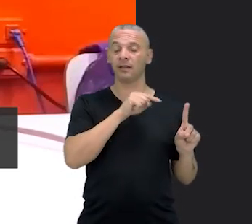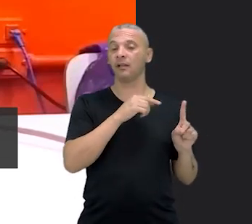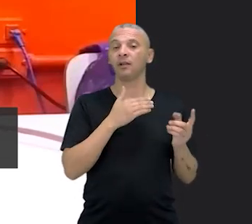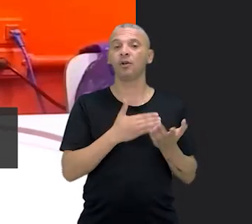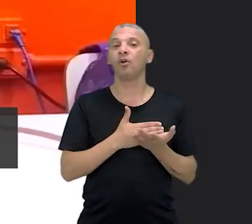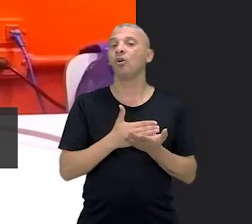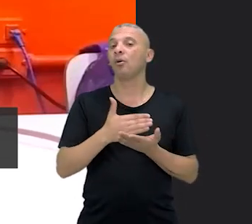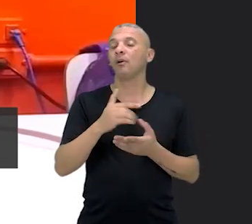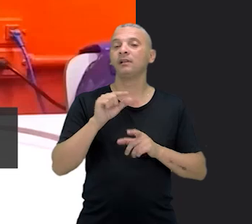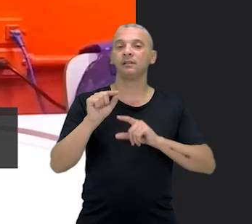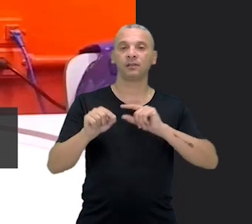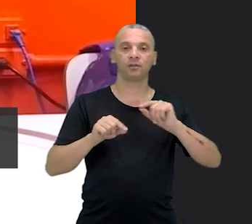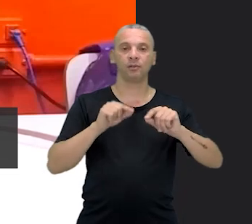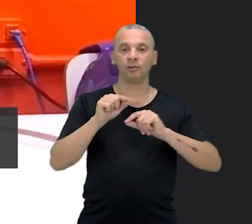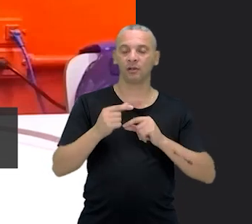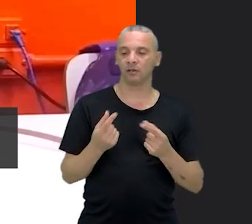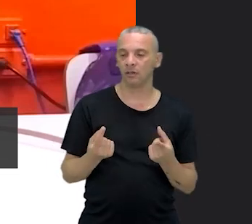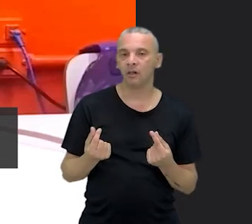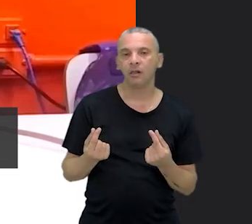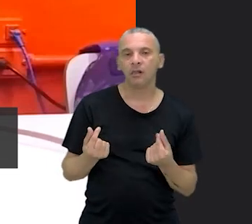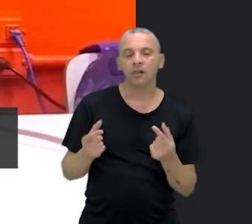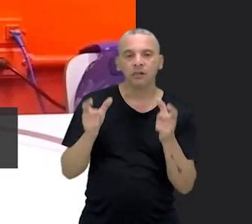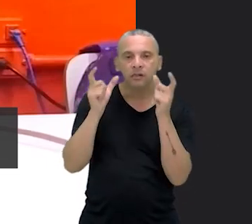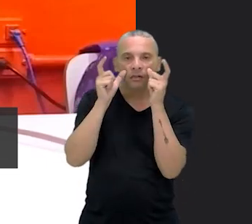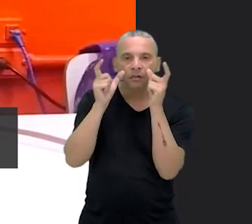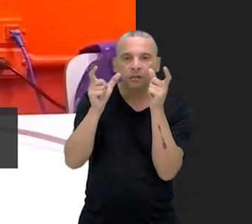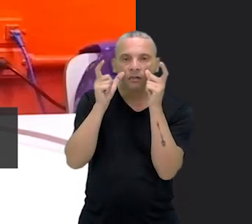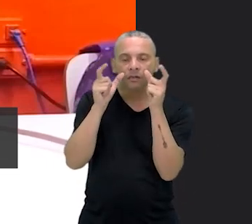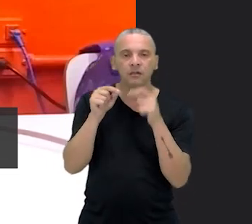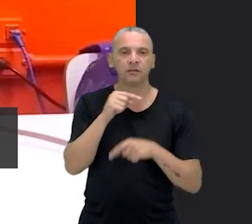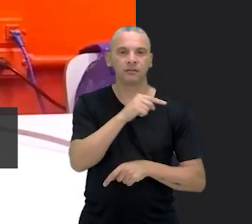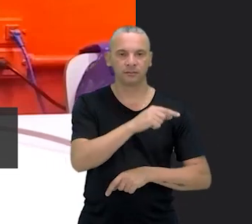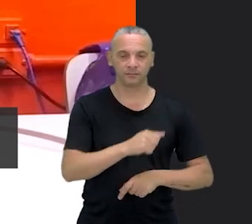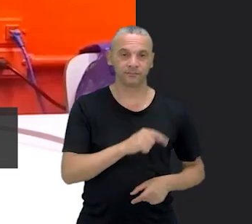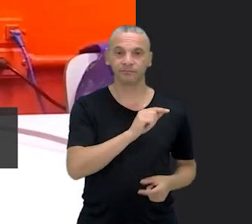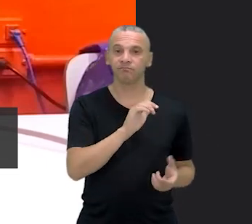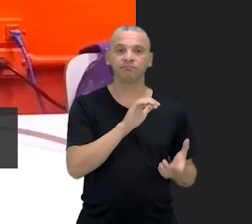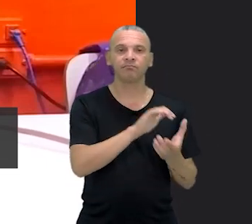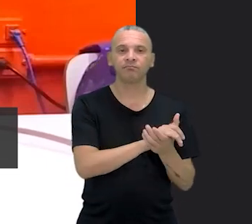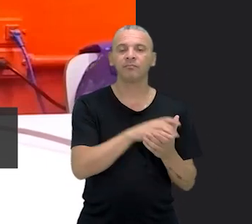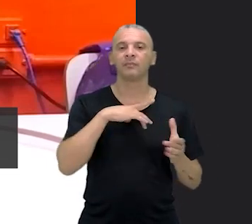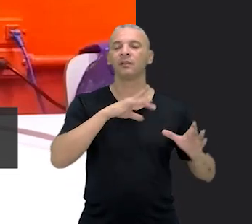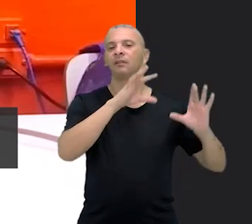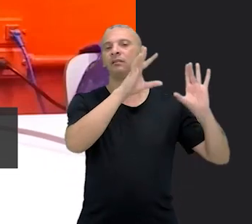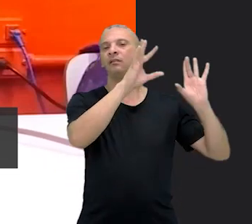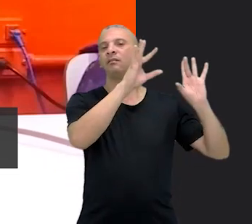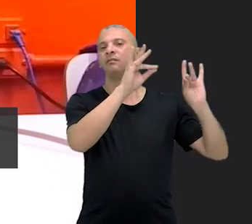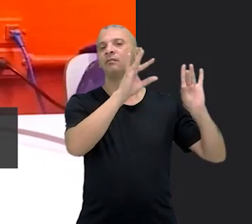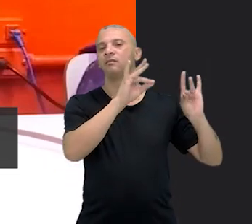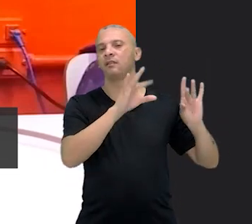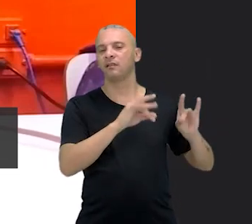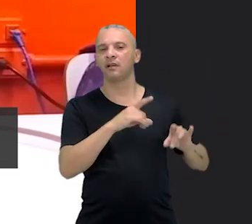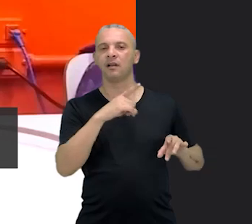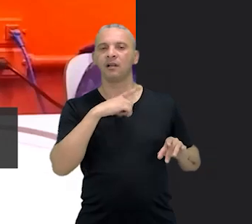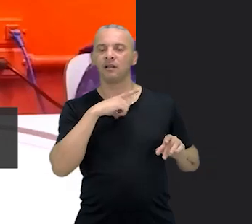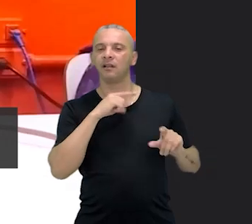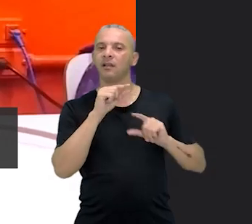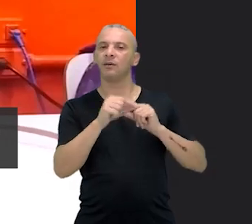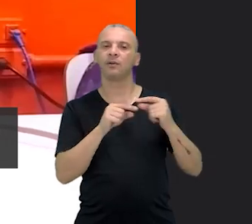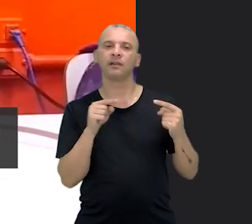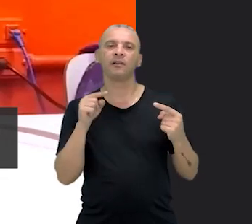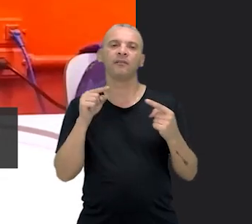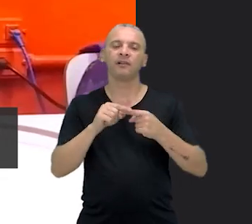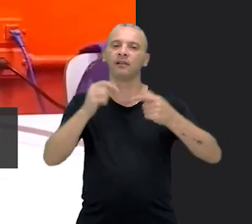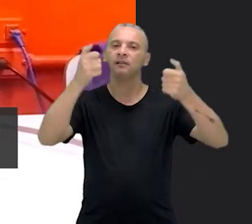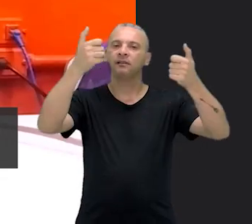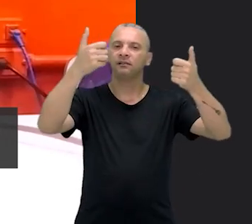começa a olhar o dinheiro, né? Tanto quando ela se casa com ele, tem os detalhes do quarto, e o autor, ele fala de